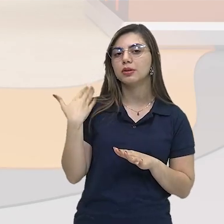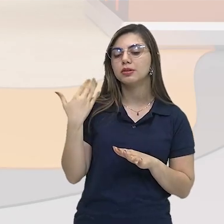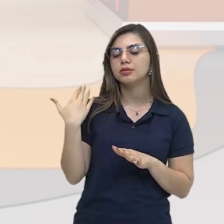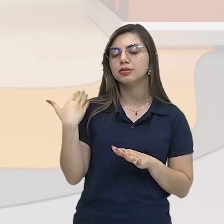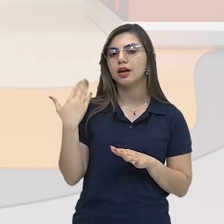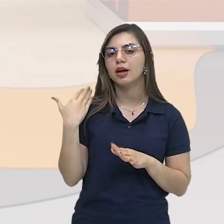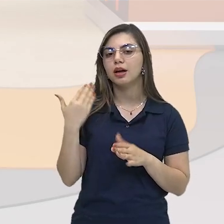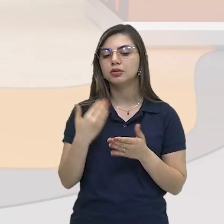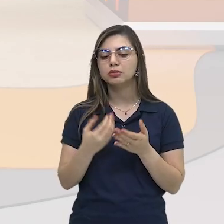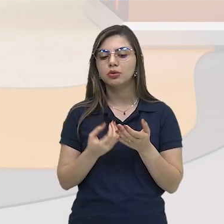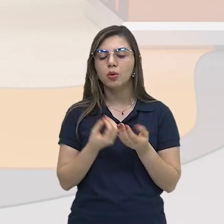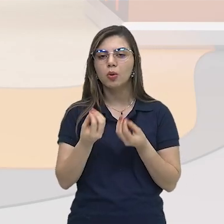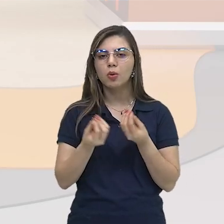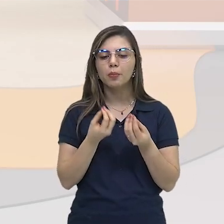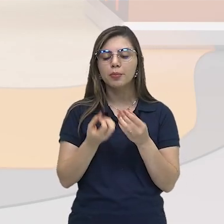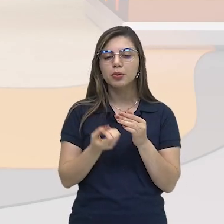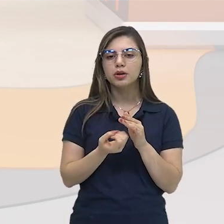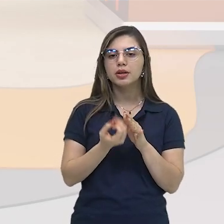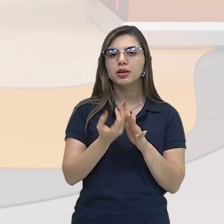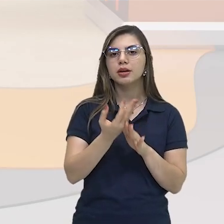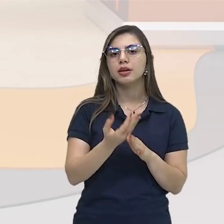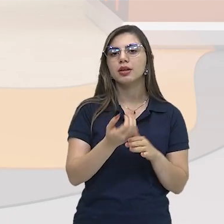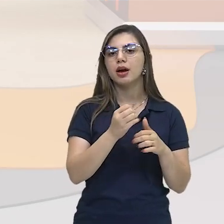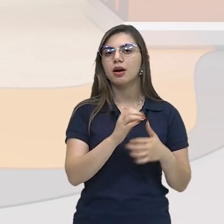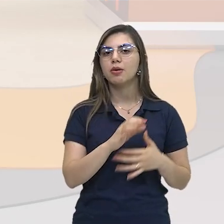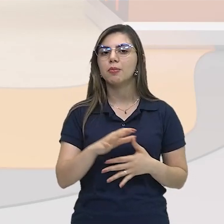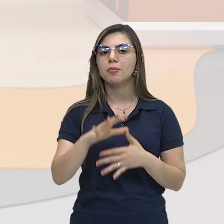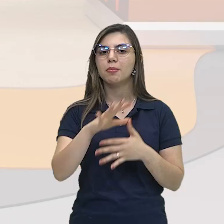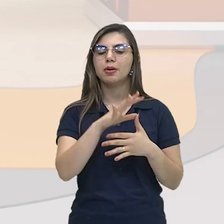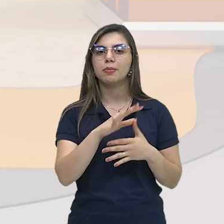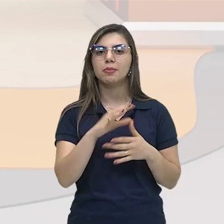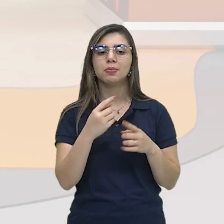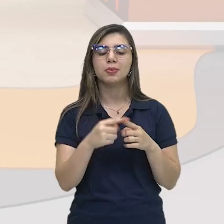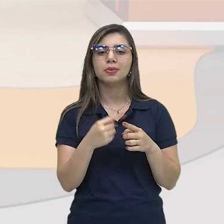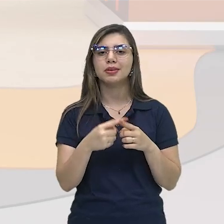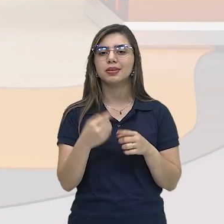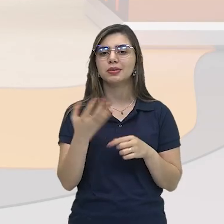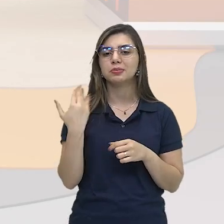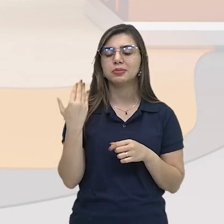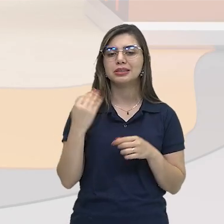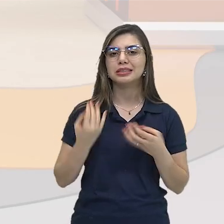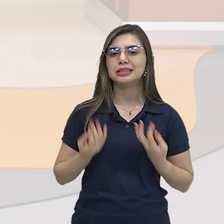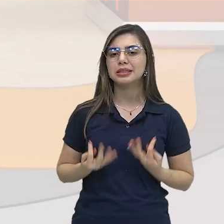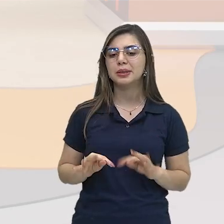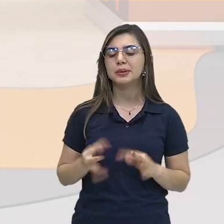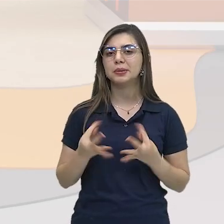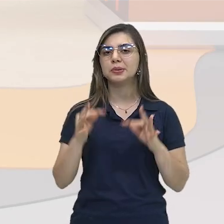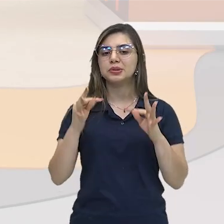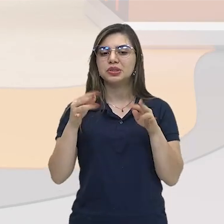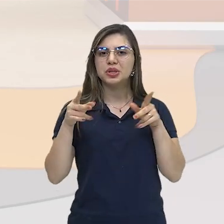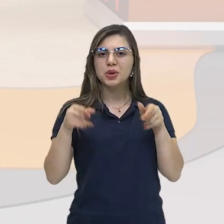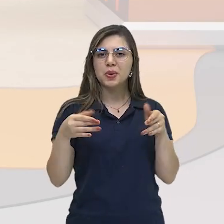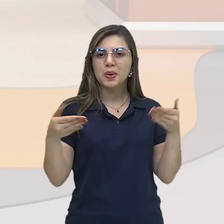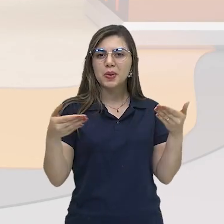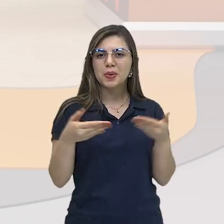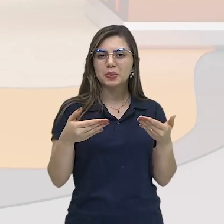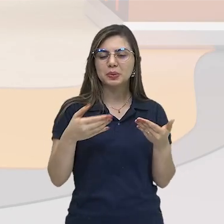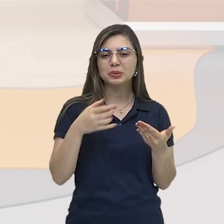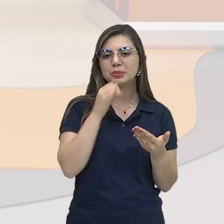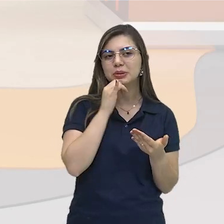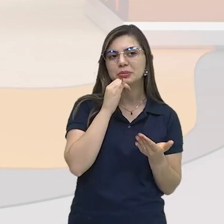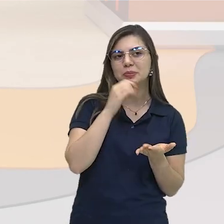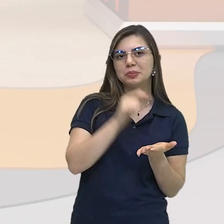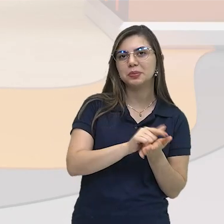no começo, né, da civilização, aonde não se tinha essa tecnologia que temos hoje, o